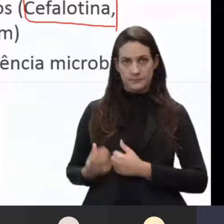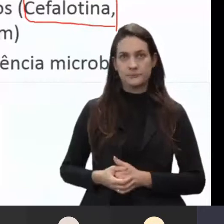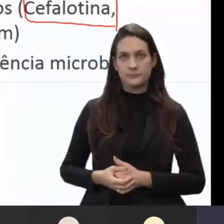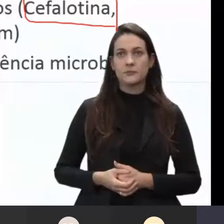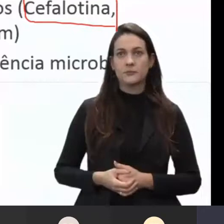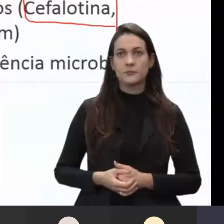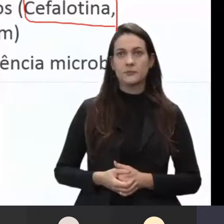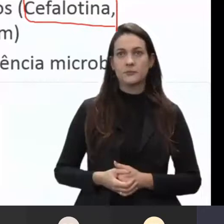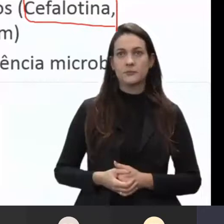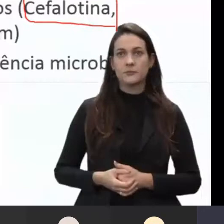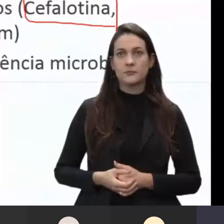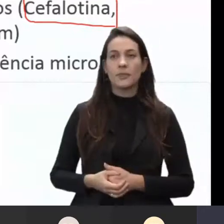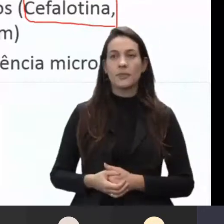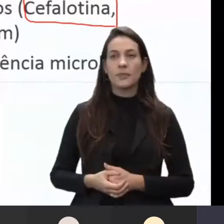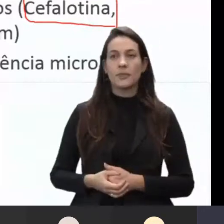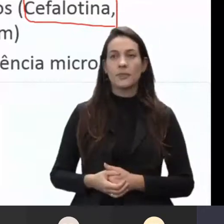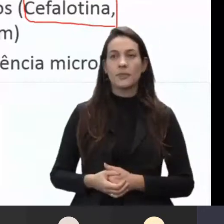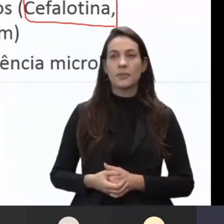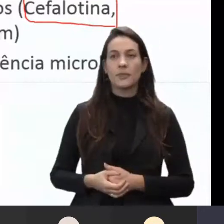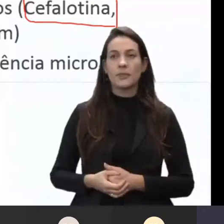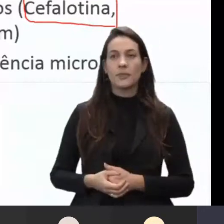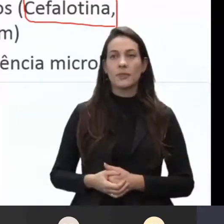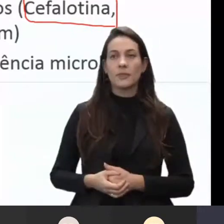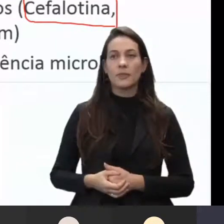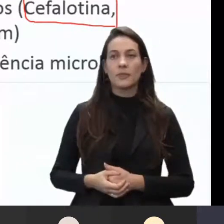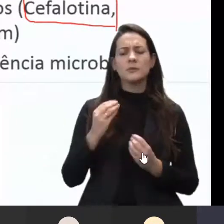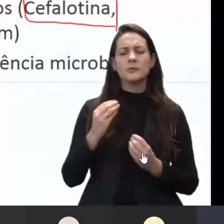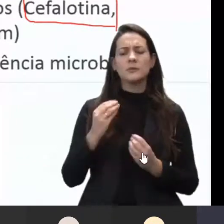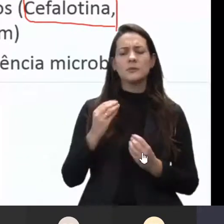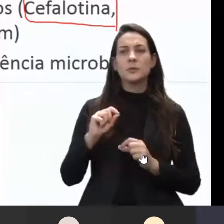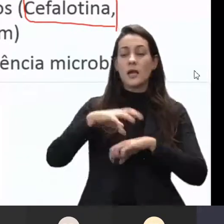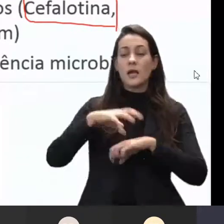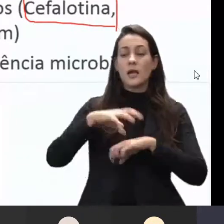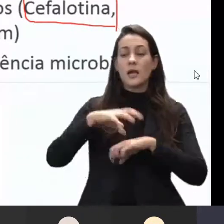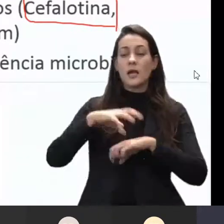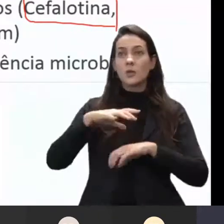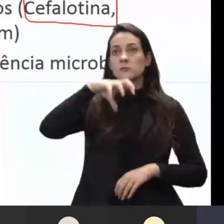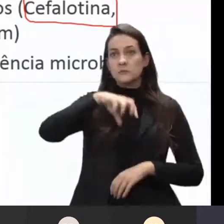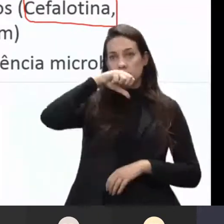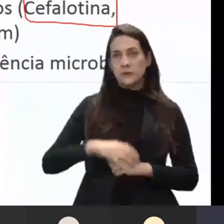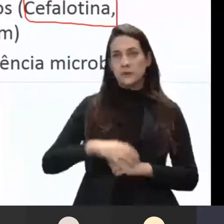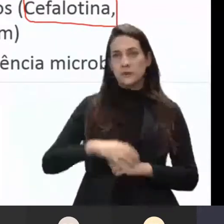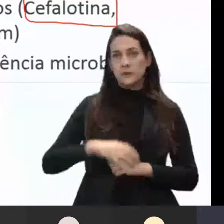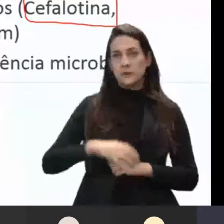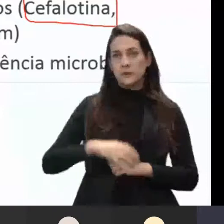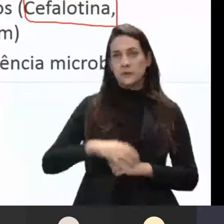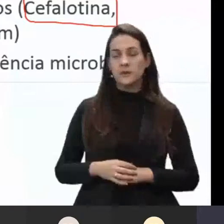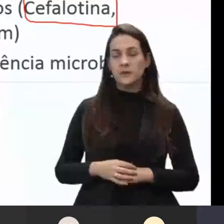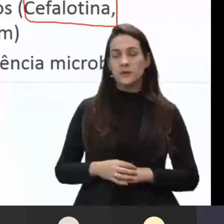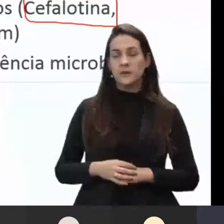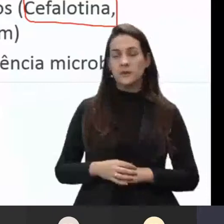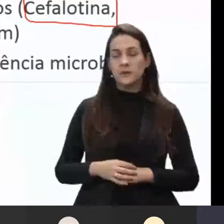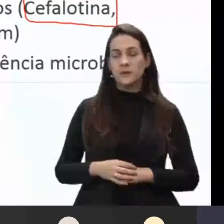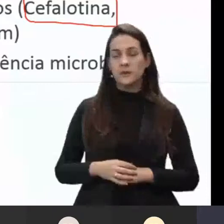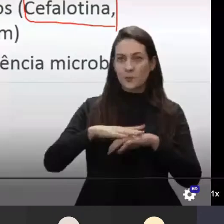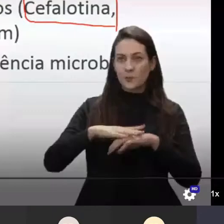médica e ela é muito utilizada para o tratamento de infecções do trato respiratório, como, por exemplo, uma pneumonia.